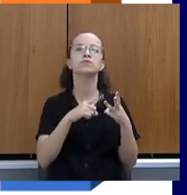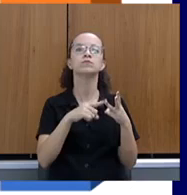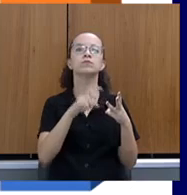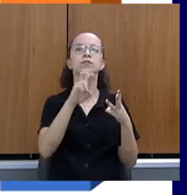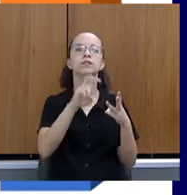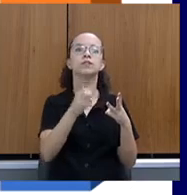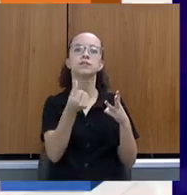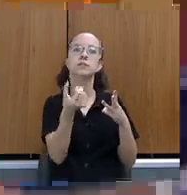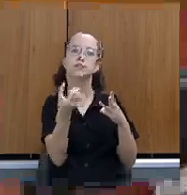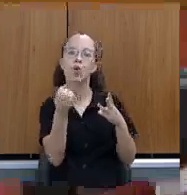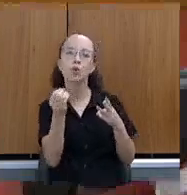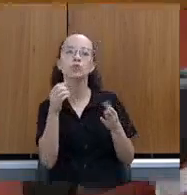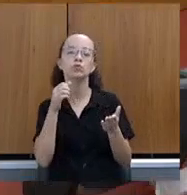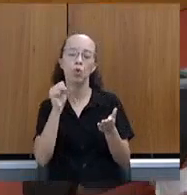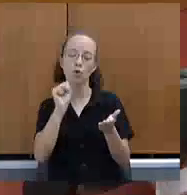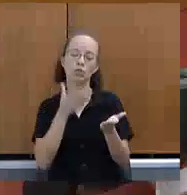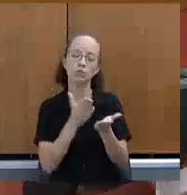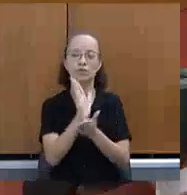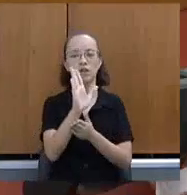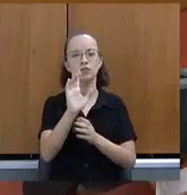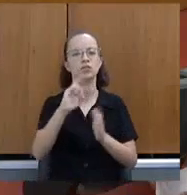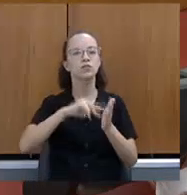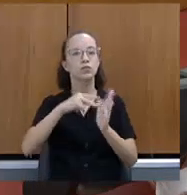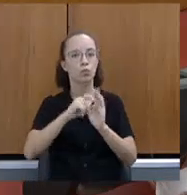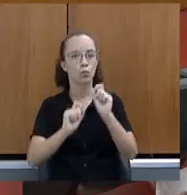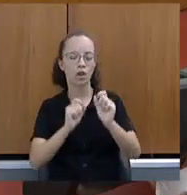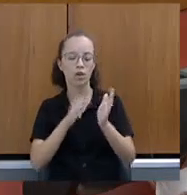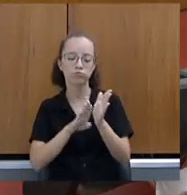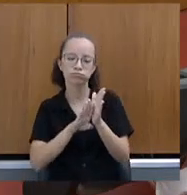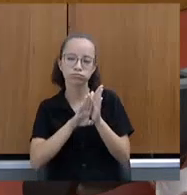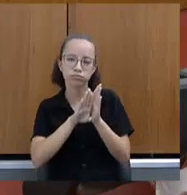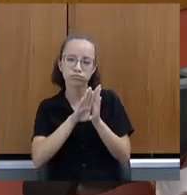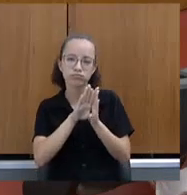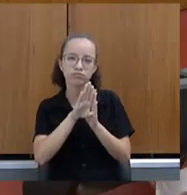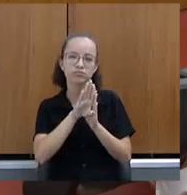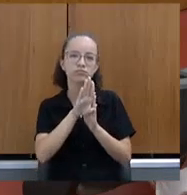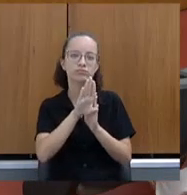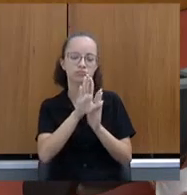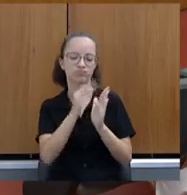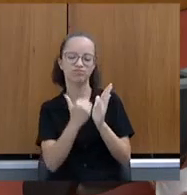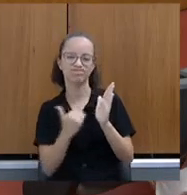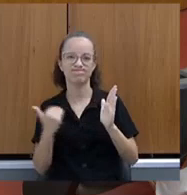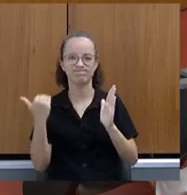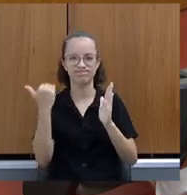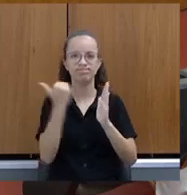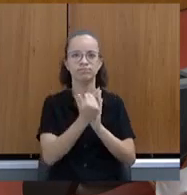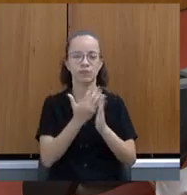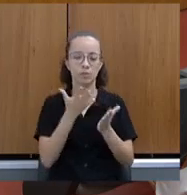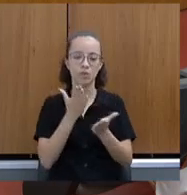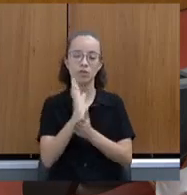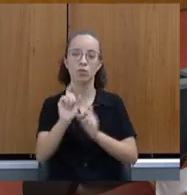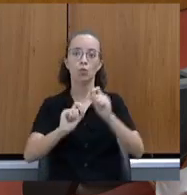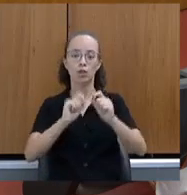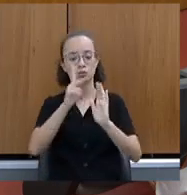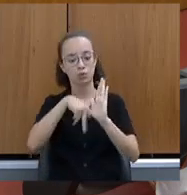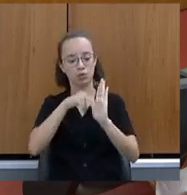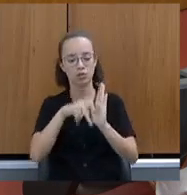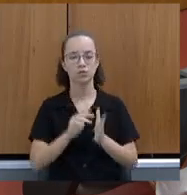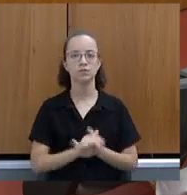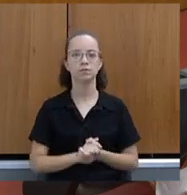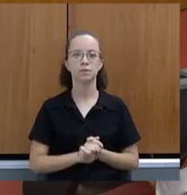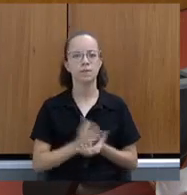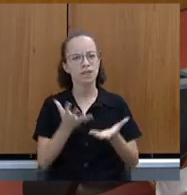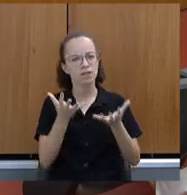568 aprovados mostrando um crescimento muito muito potente na aprovação de projetos